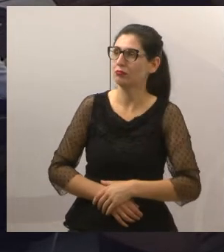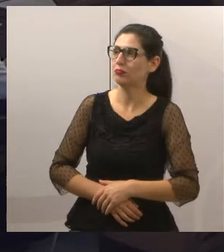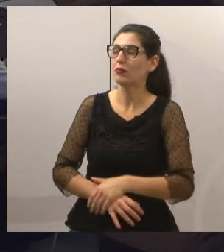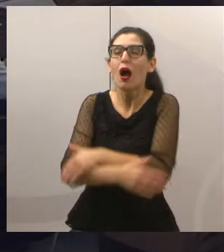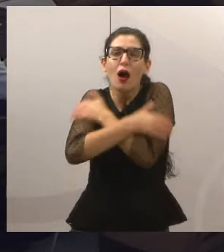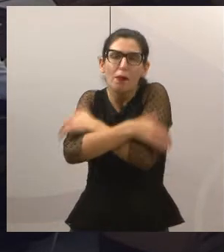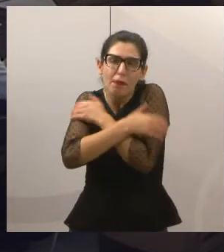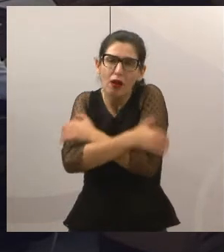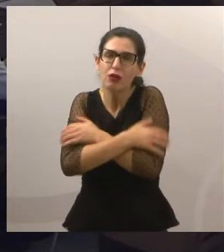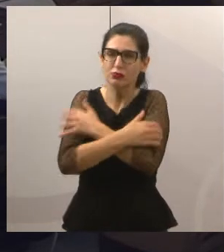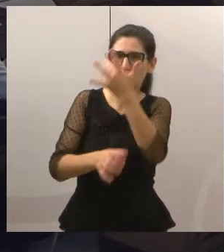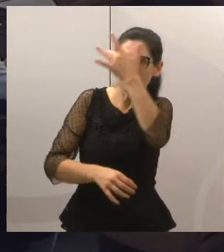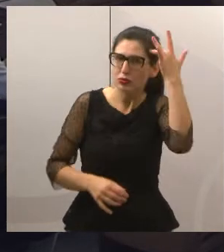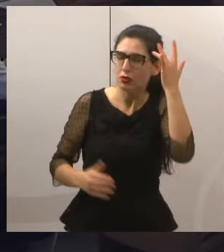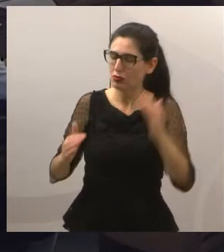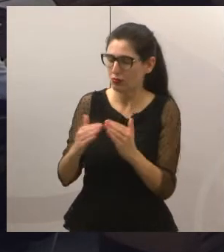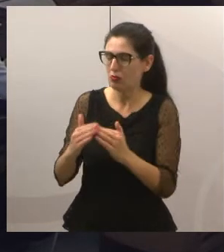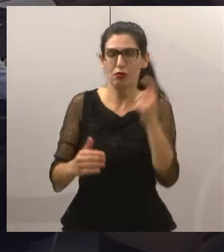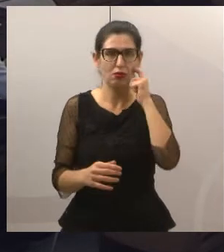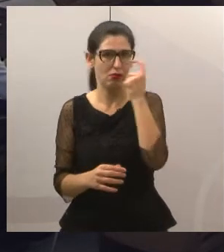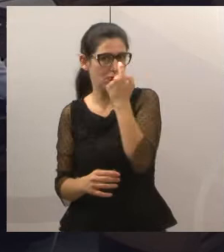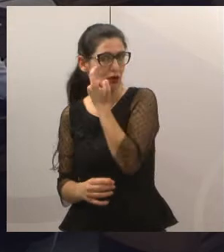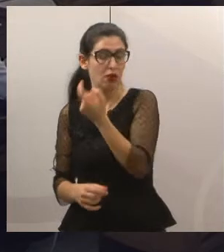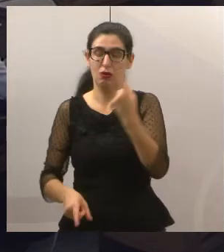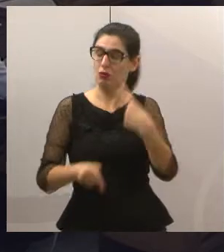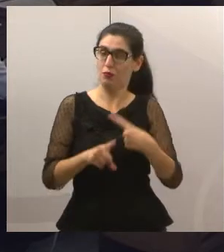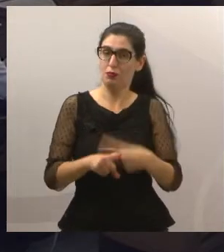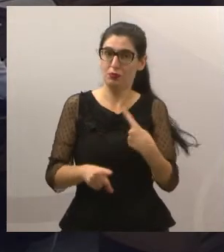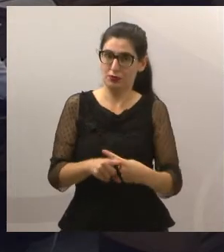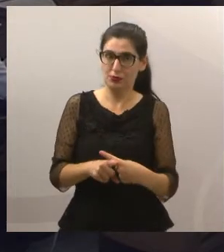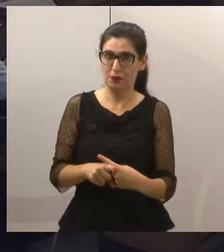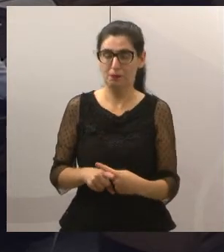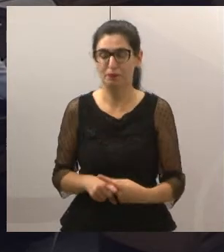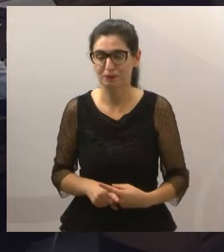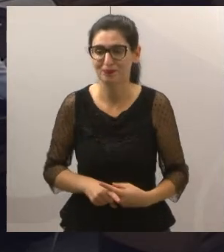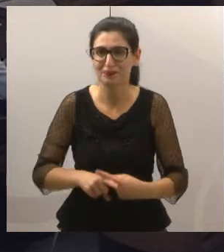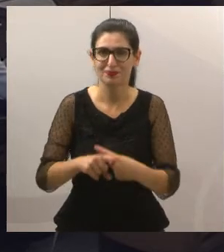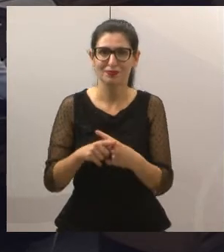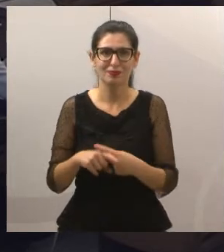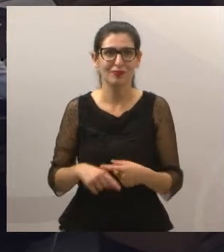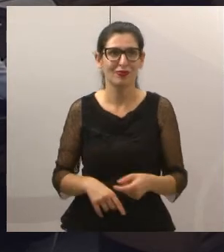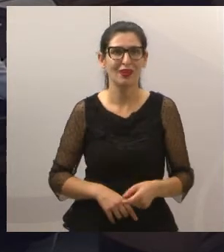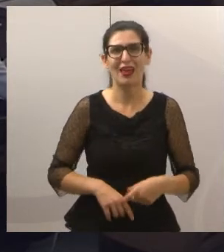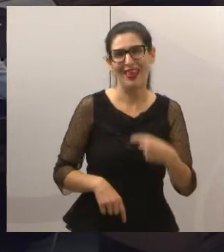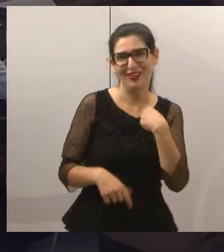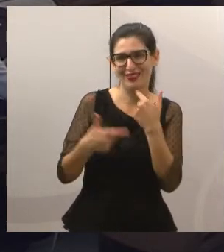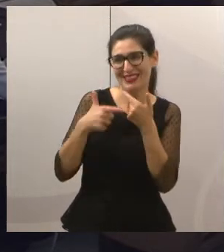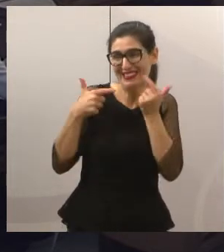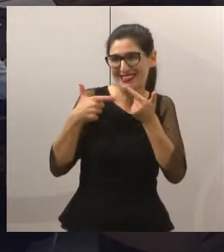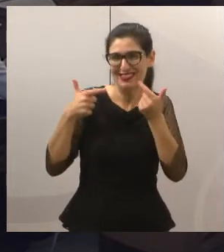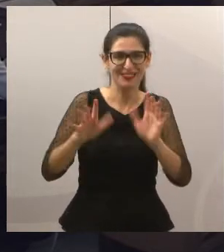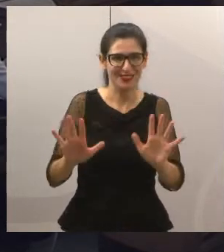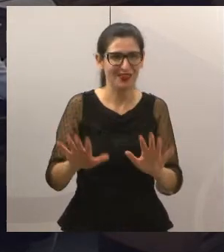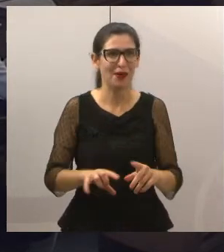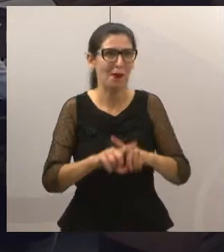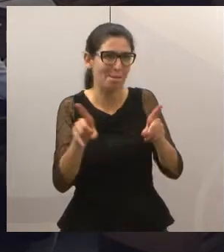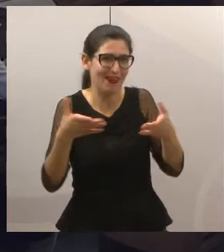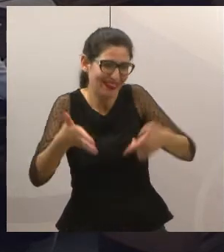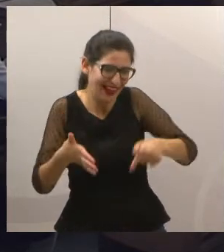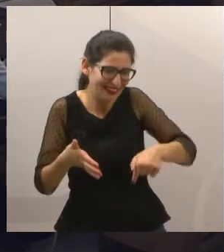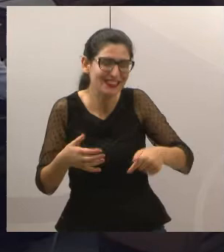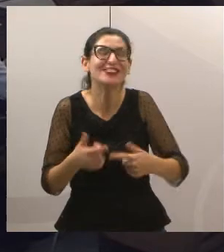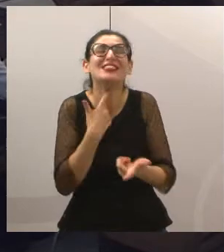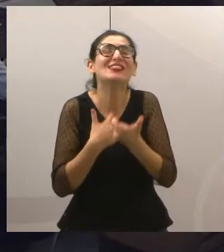lá, porque eu acho que a gente vai sorrir igual lá, porque eu não sou de dar risada não, mas aqui já dá vontade até dar uma risada